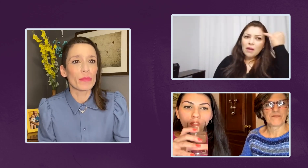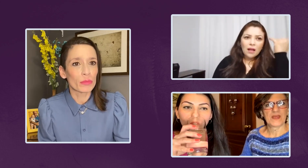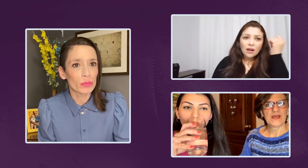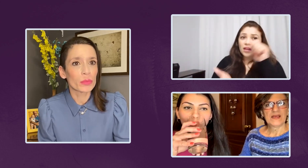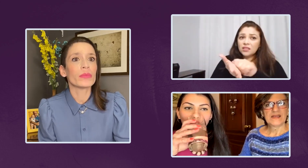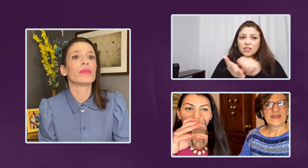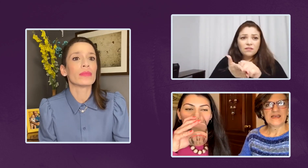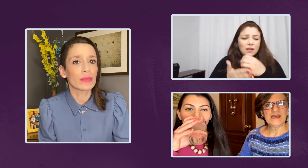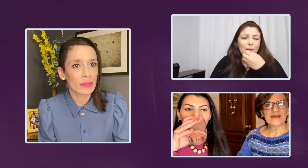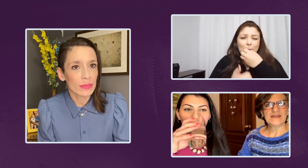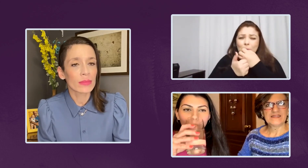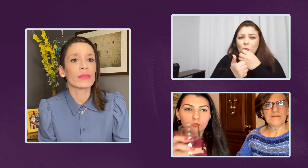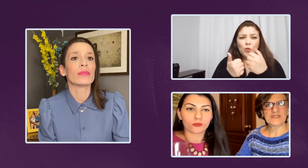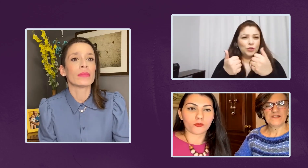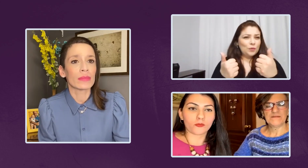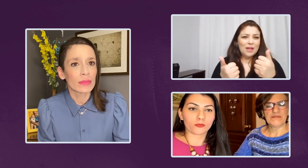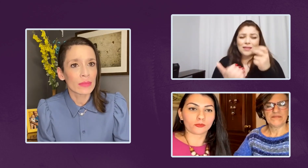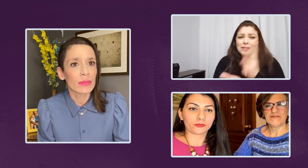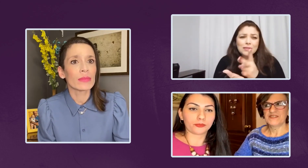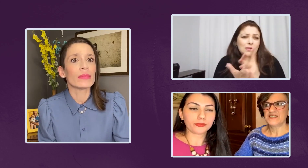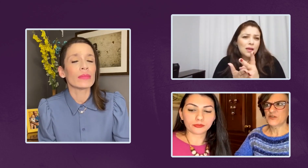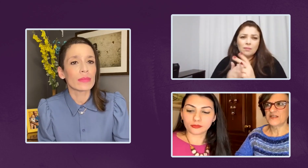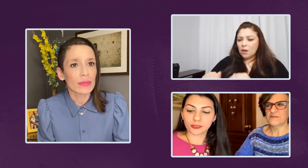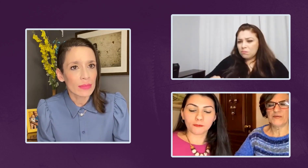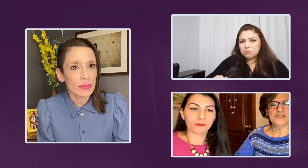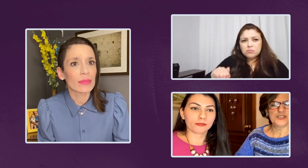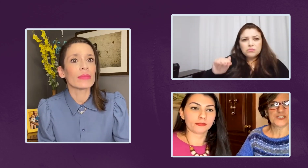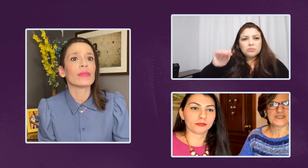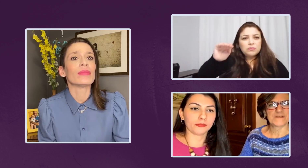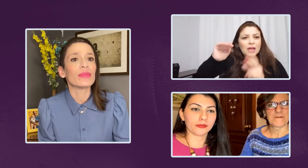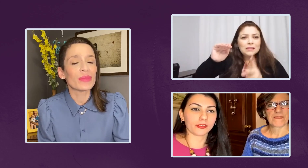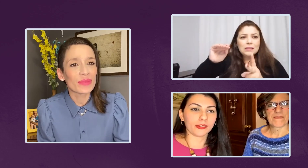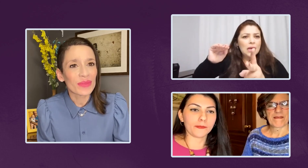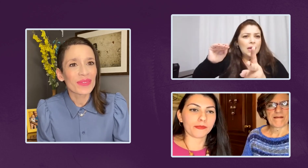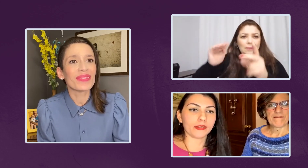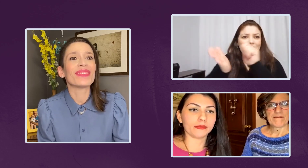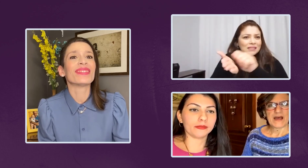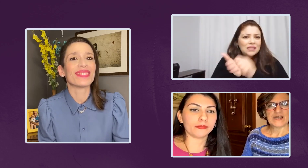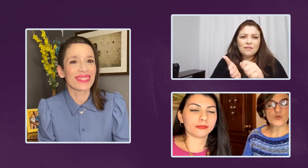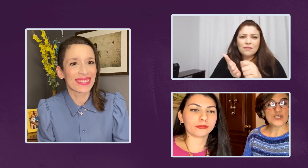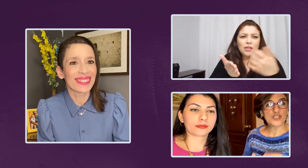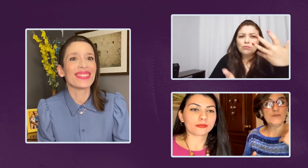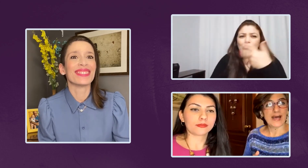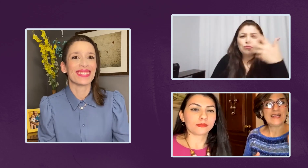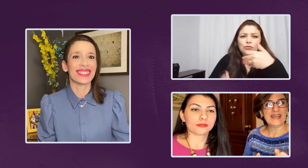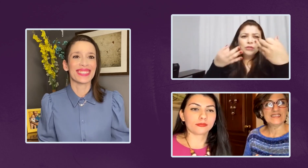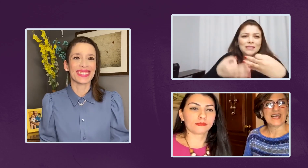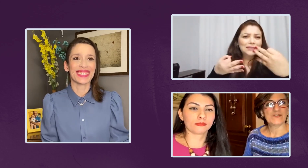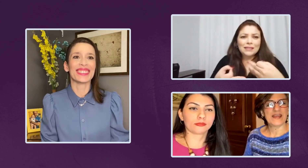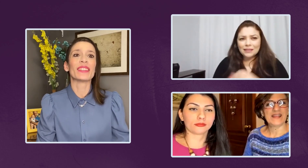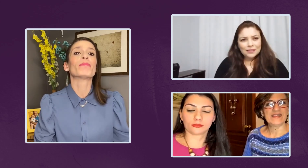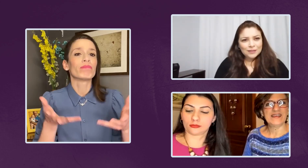bem. E sempre escrevia, fazia historinhas bem bonitinhas. Ajudou a estimular, né,